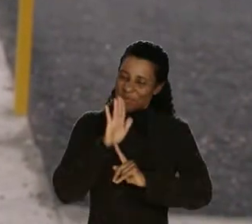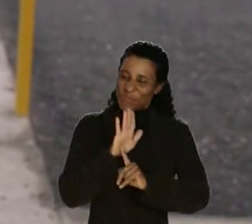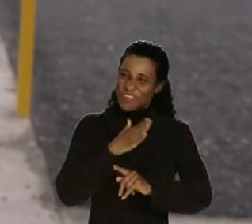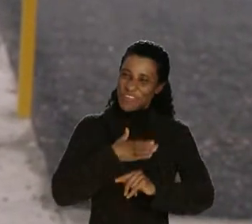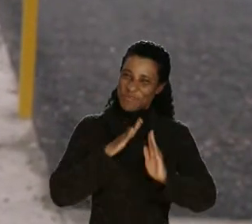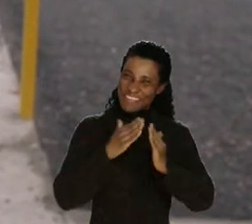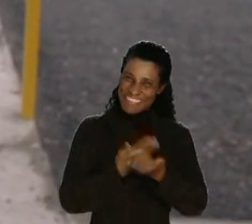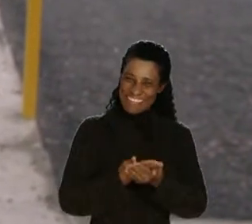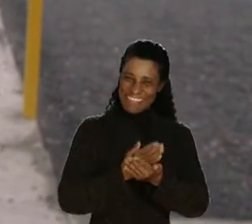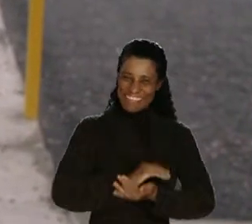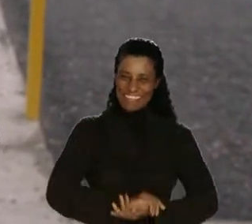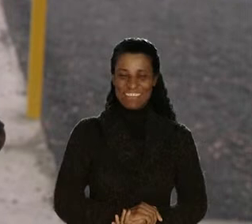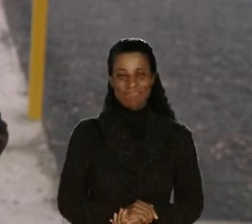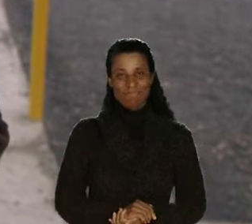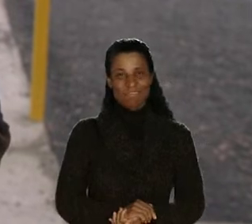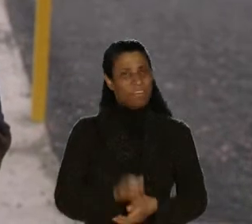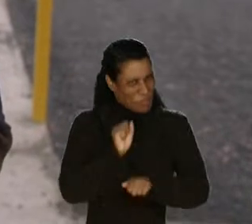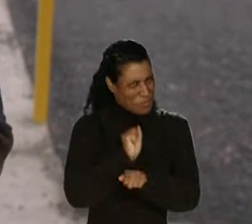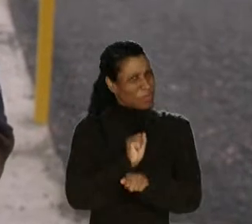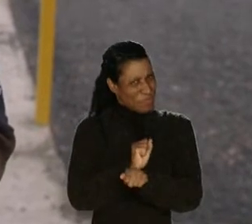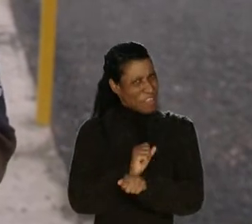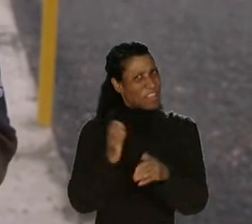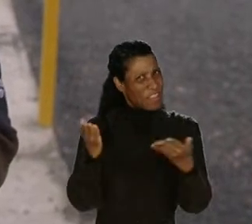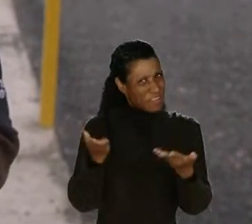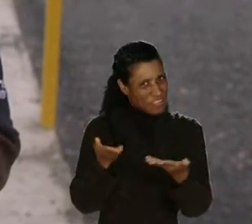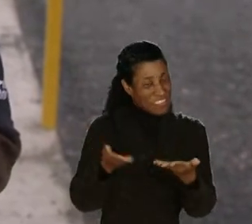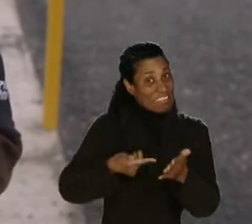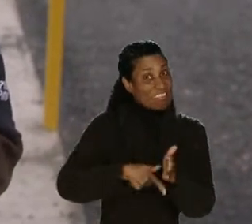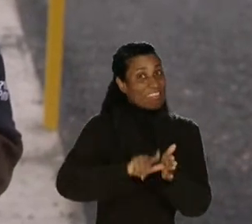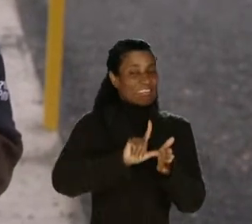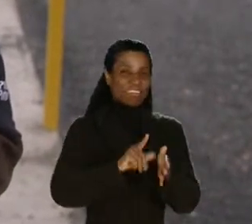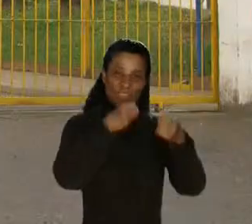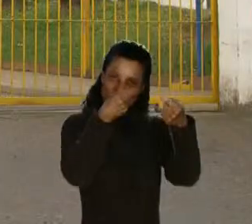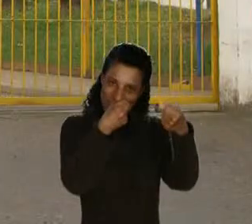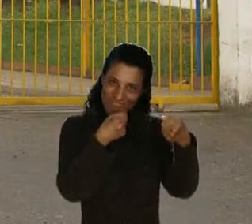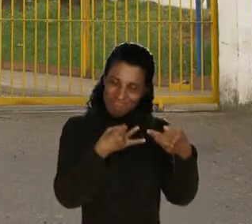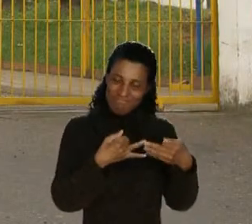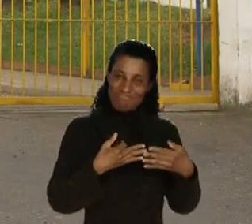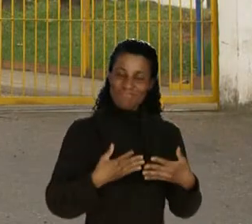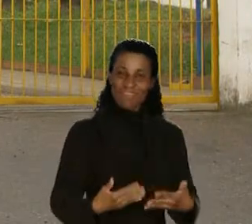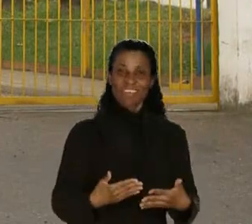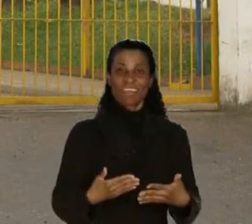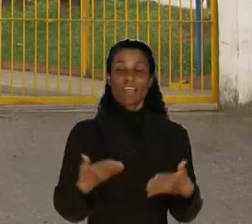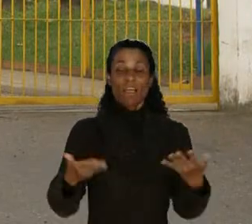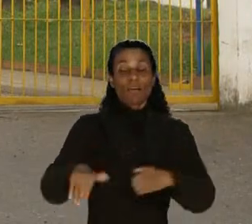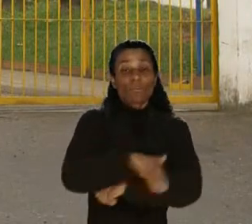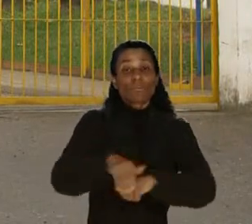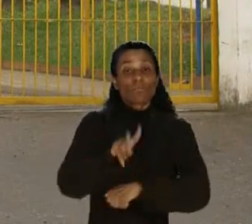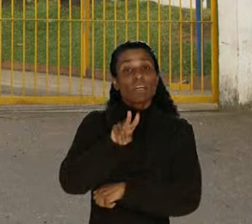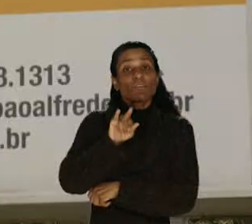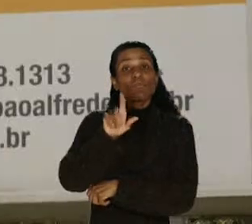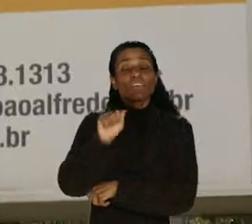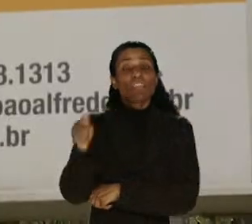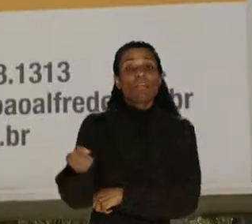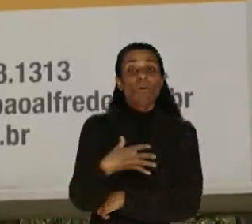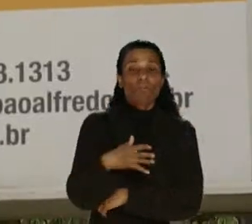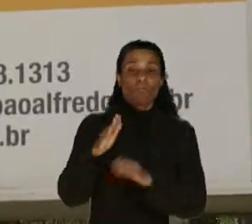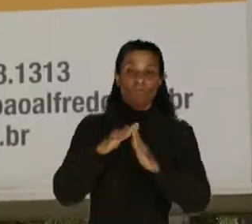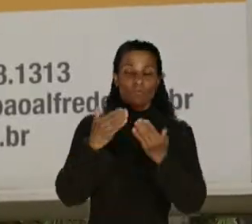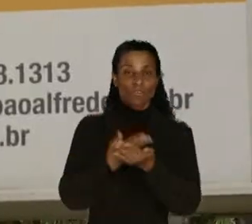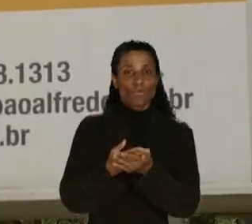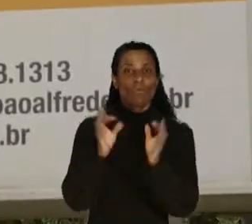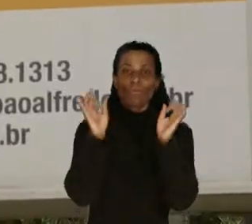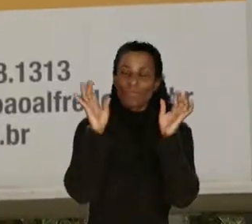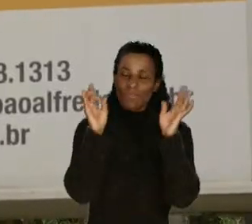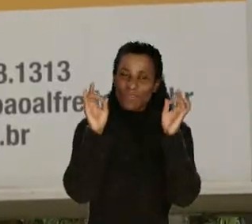Vem mostrar no coração. Já estamos indo, Andrew. Deixa antes a gente explicar que estamos na Vila Nova,